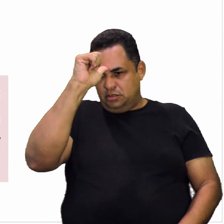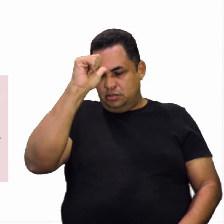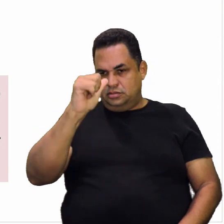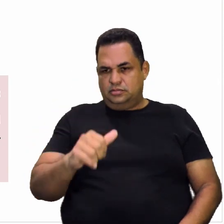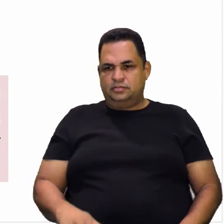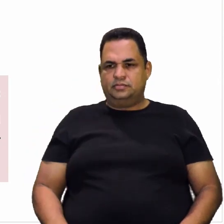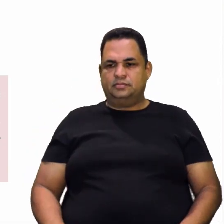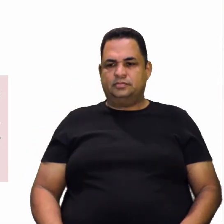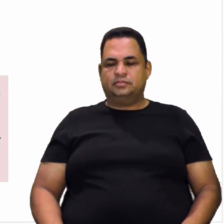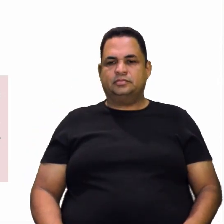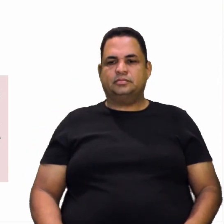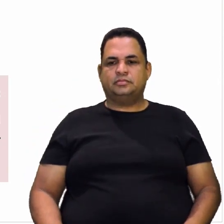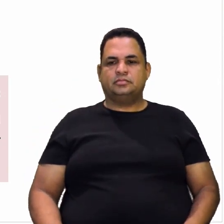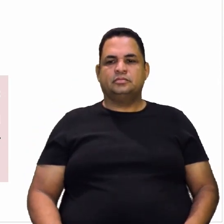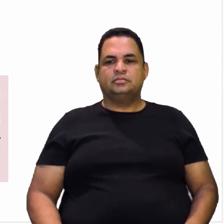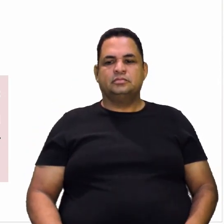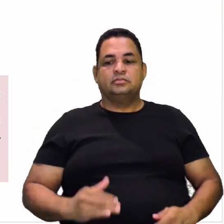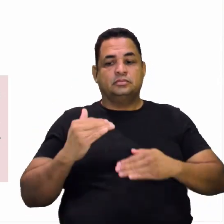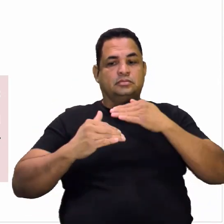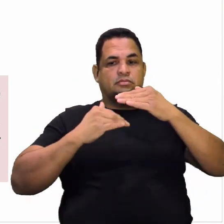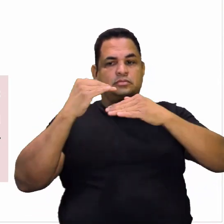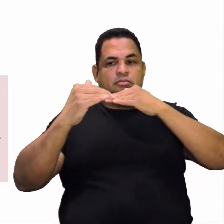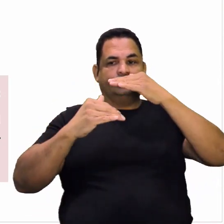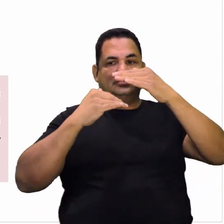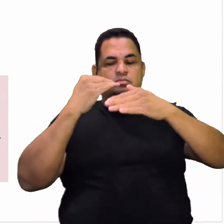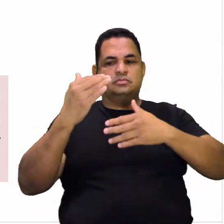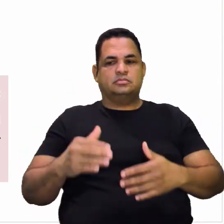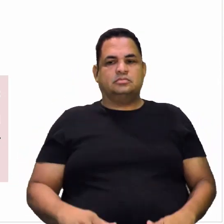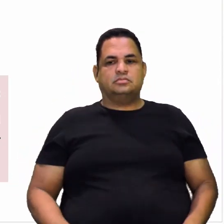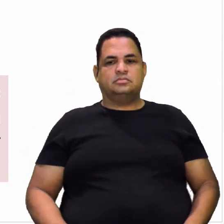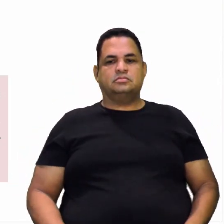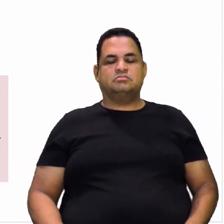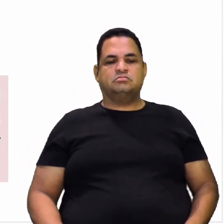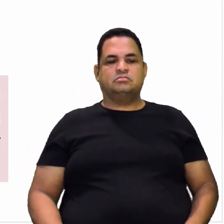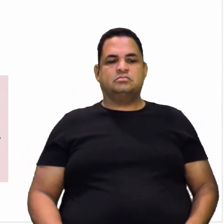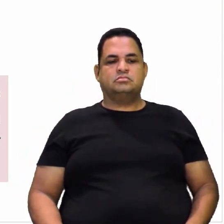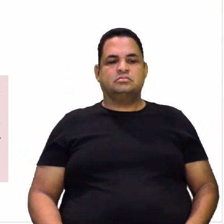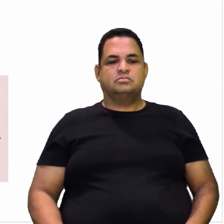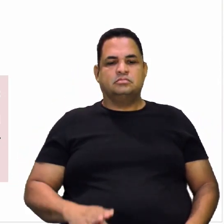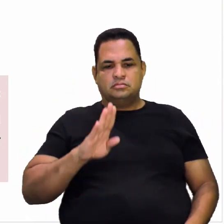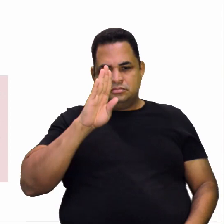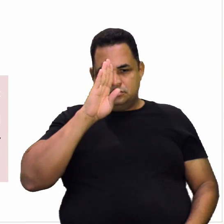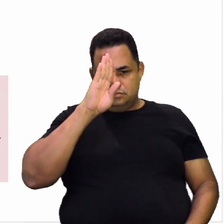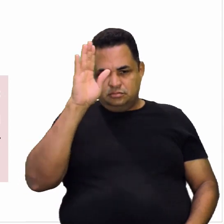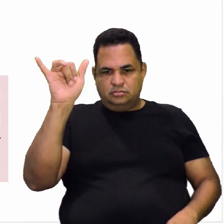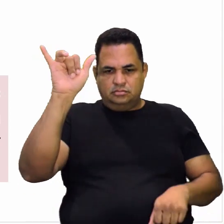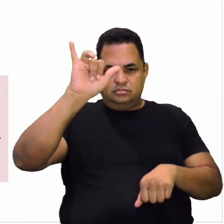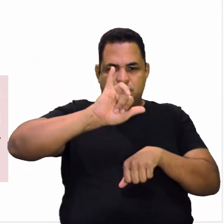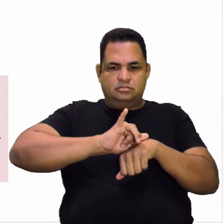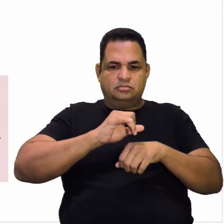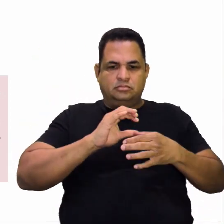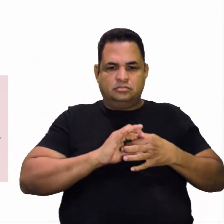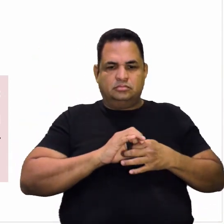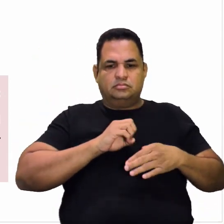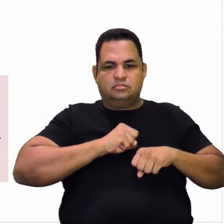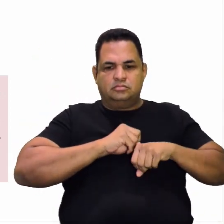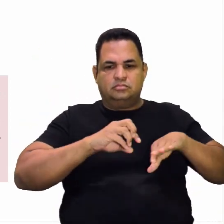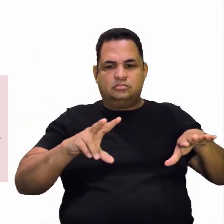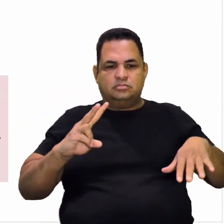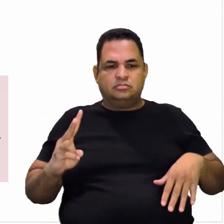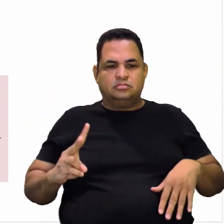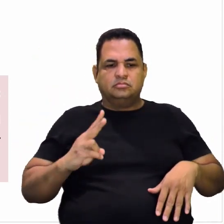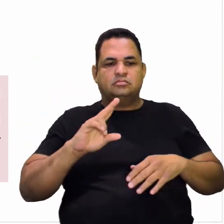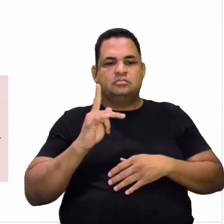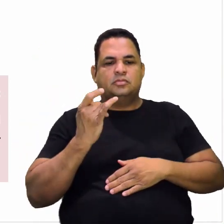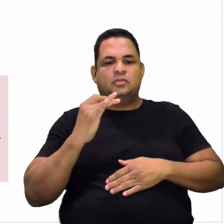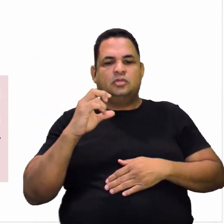estão mais evoluídos do que os povos da Mesopotâmia. Os principais centros de difusão dos valores do helenismo e